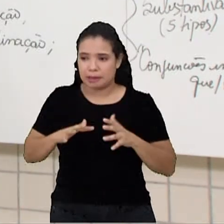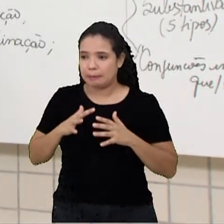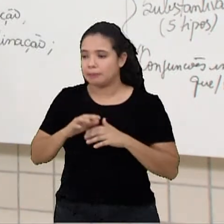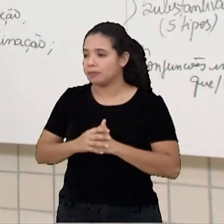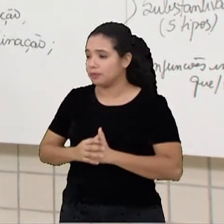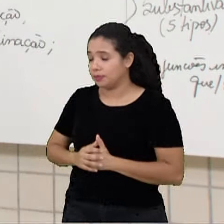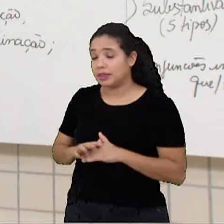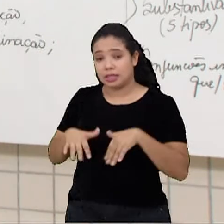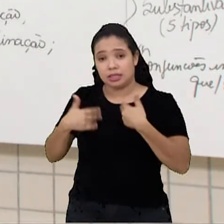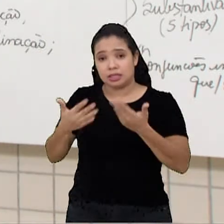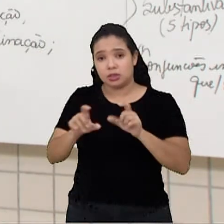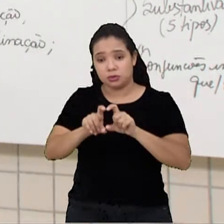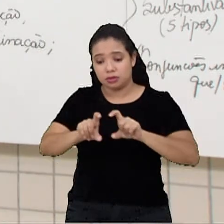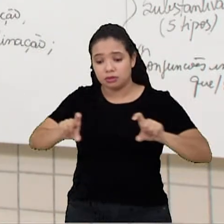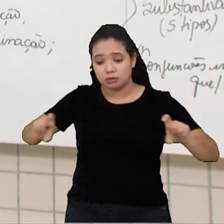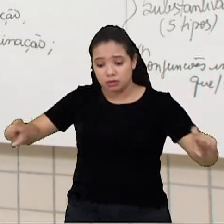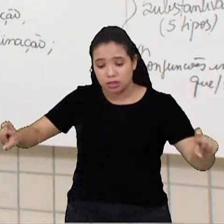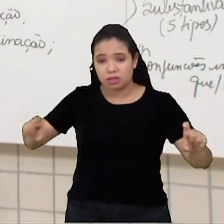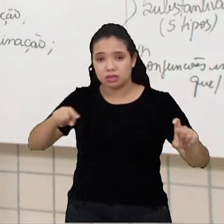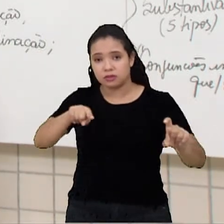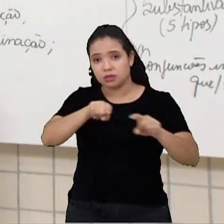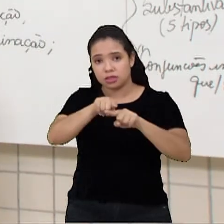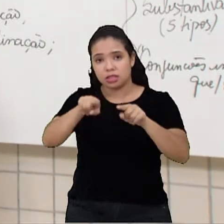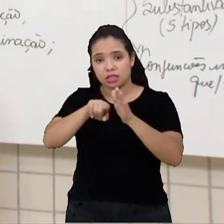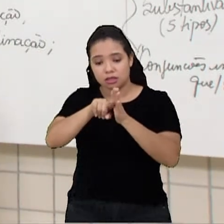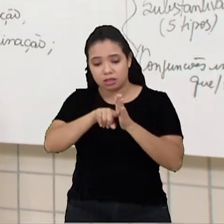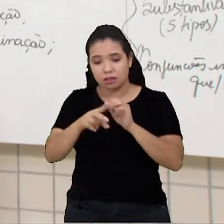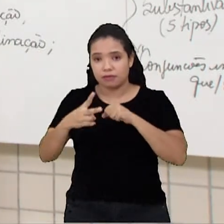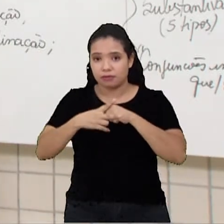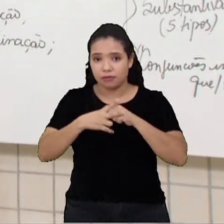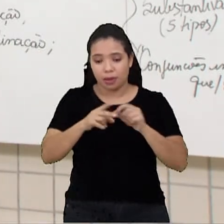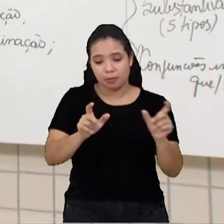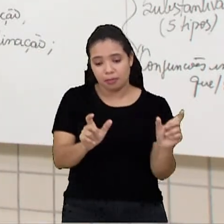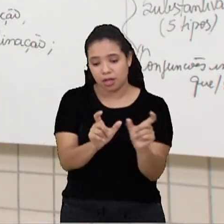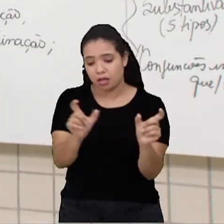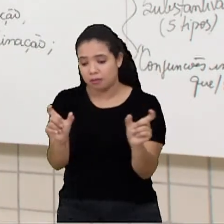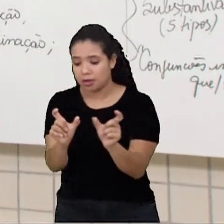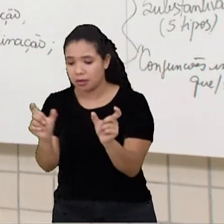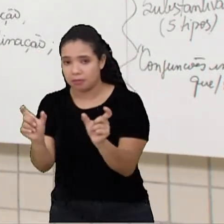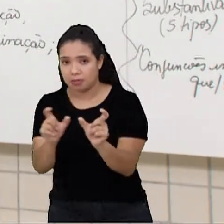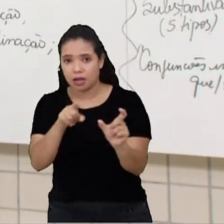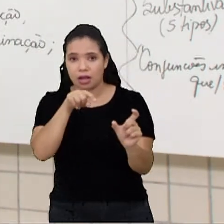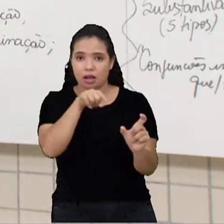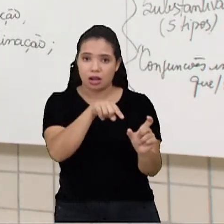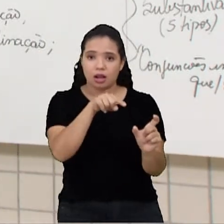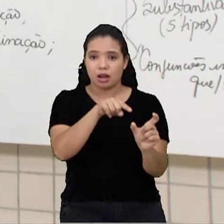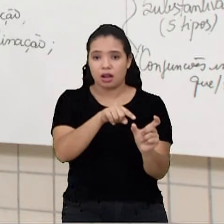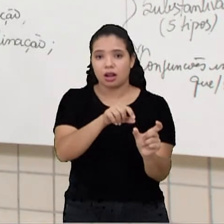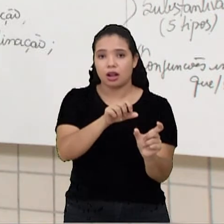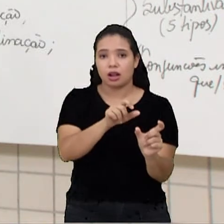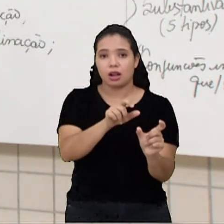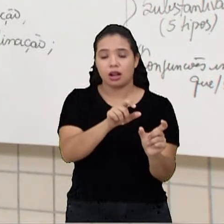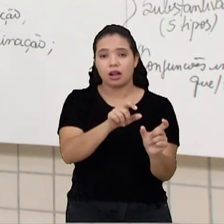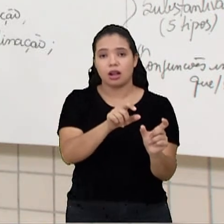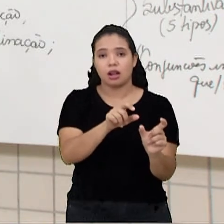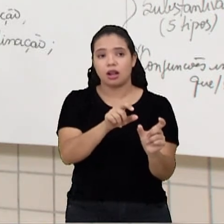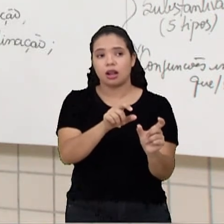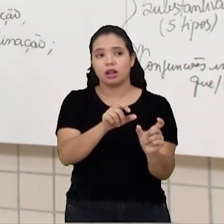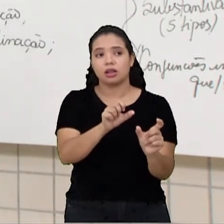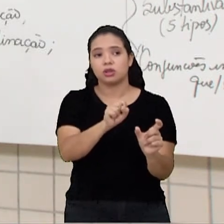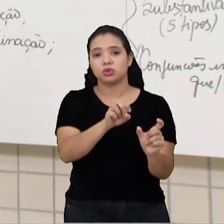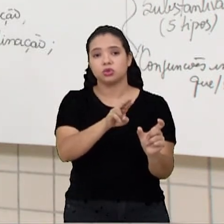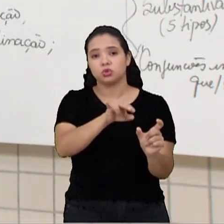Aí, então nessas frases vocês vão analisar o verbo, se o verbo ele está indicando um estado do sujeito ou então